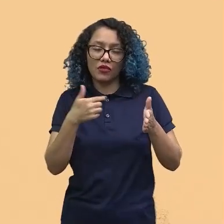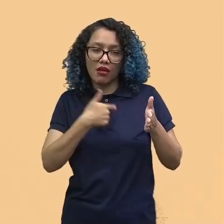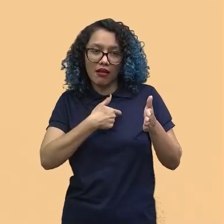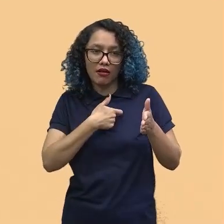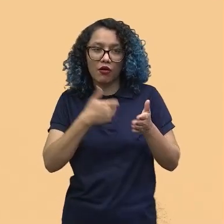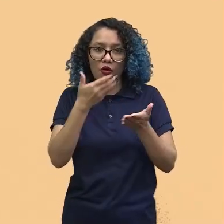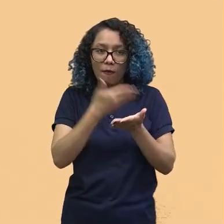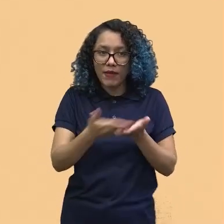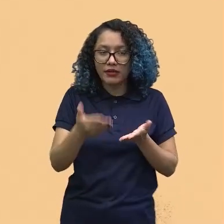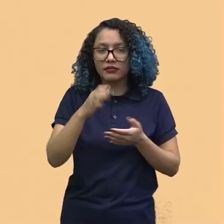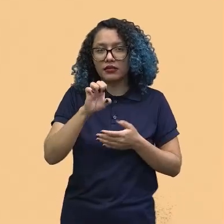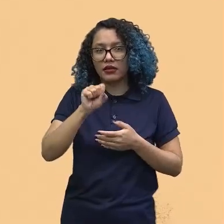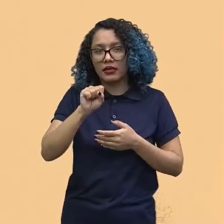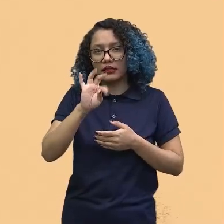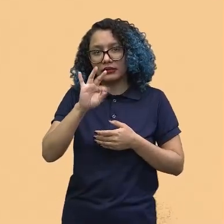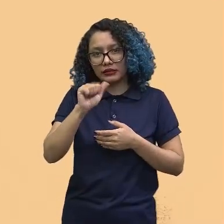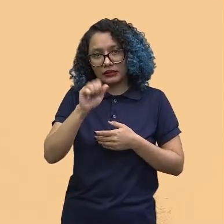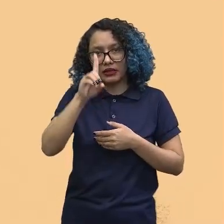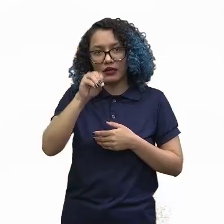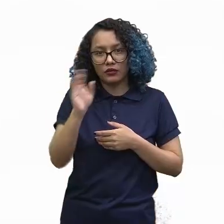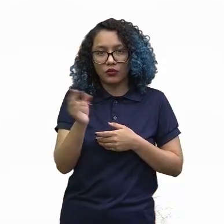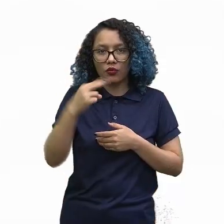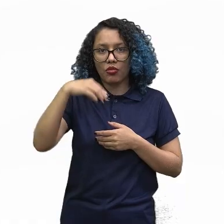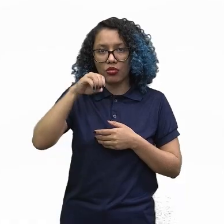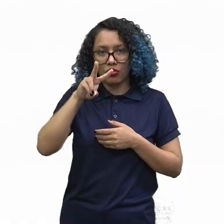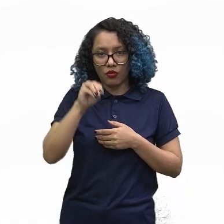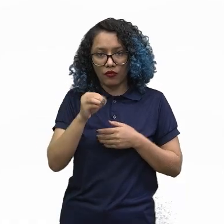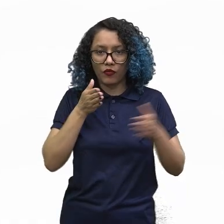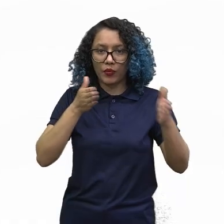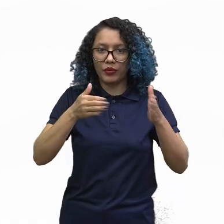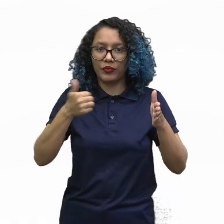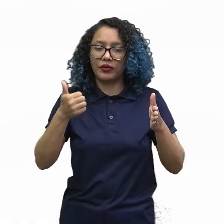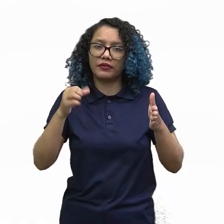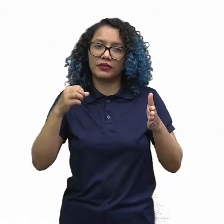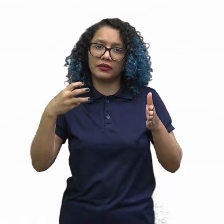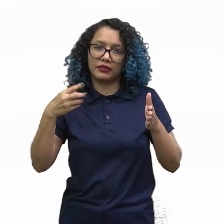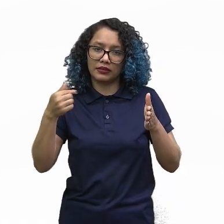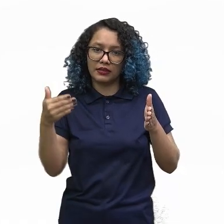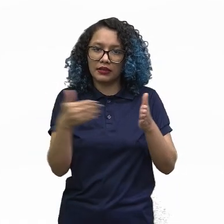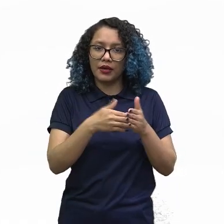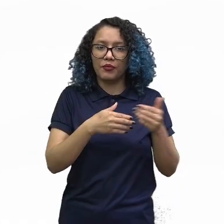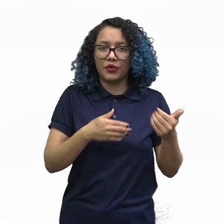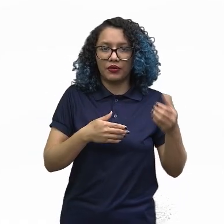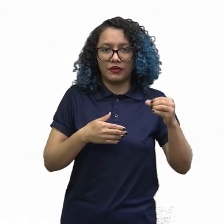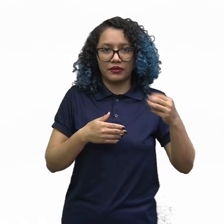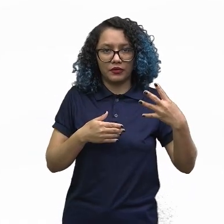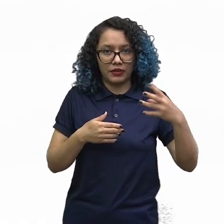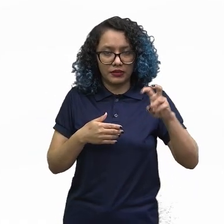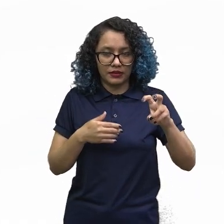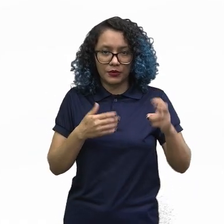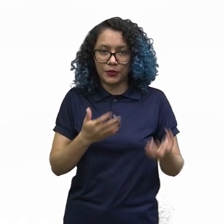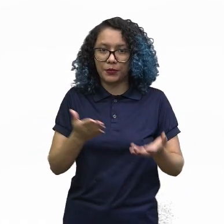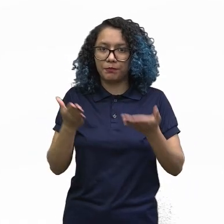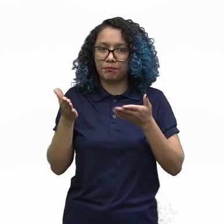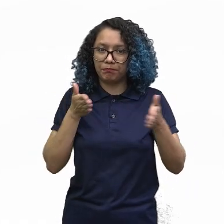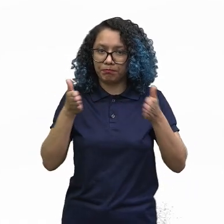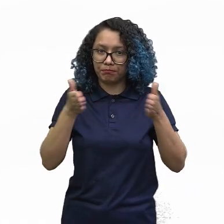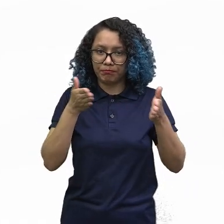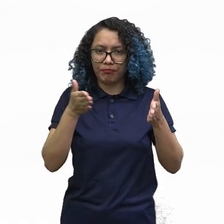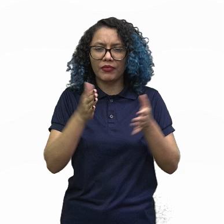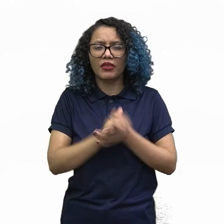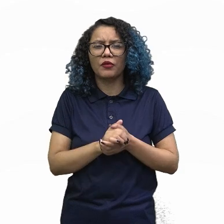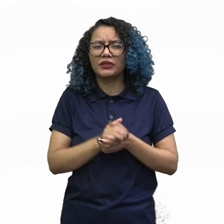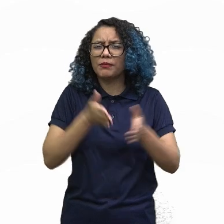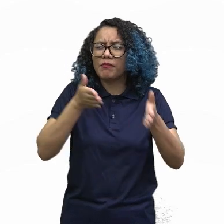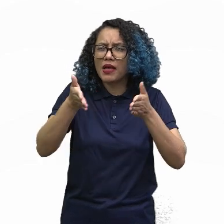Estado Novo, tá? Que vai entre 1937 e 1945. O Estado Novo, ele